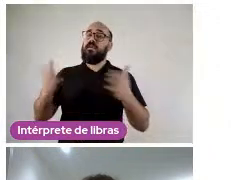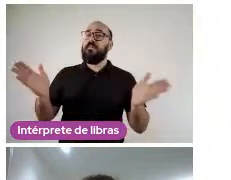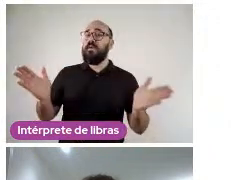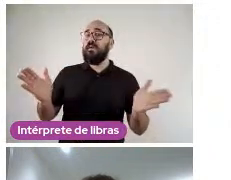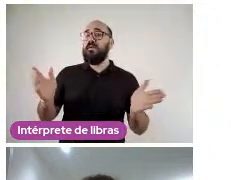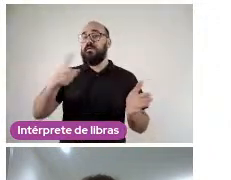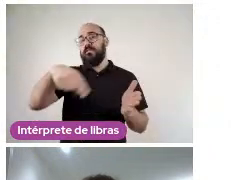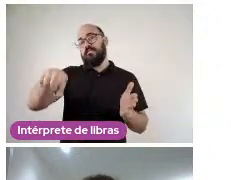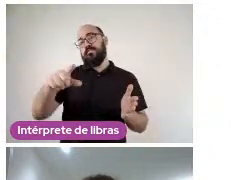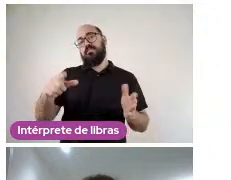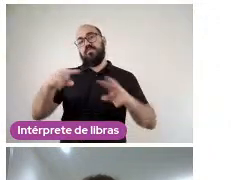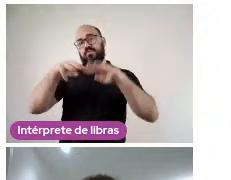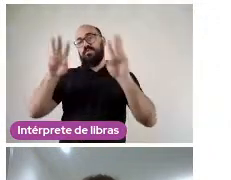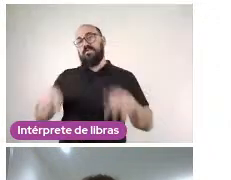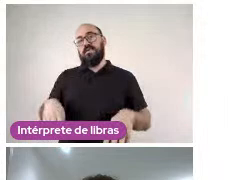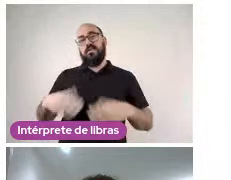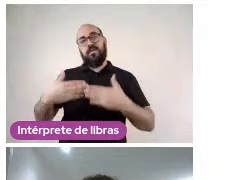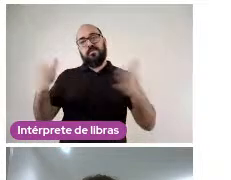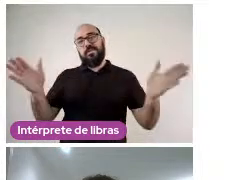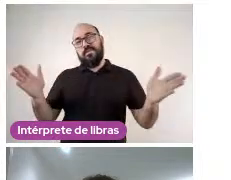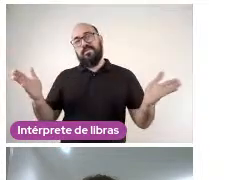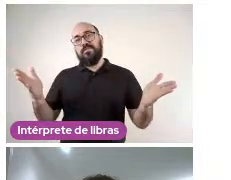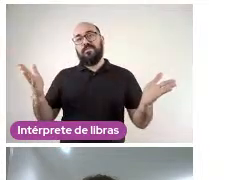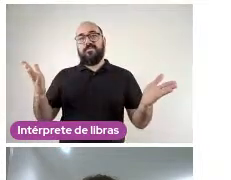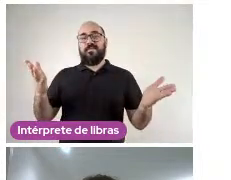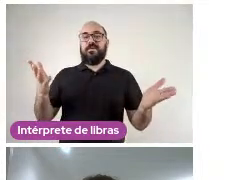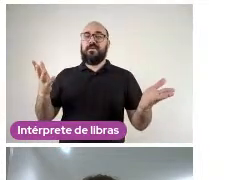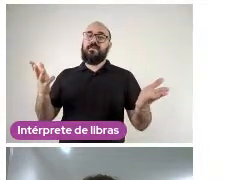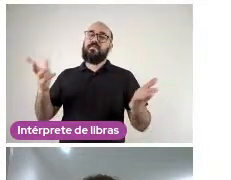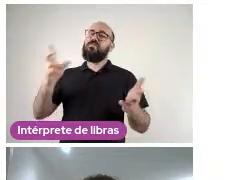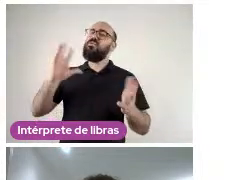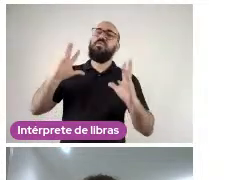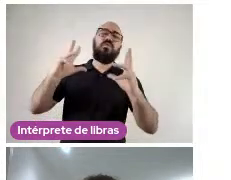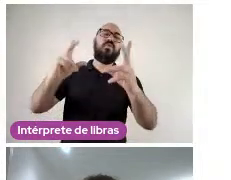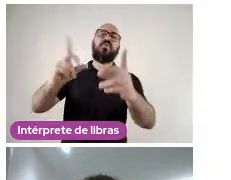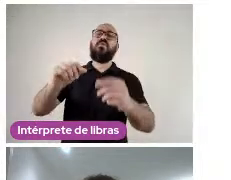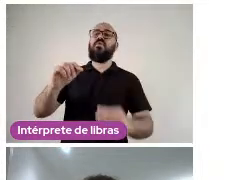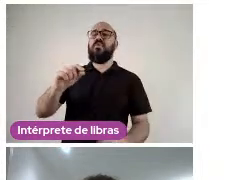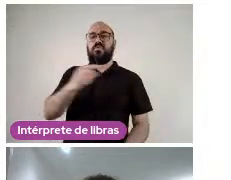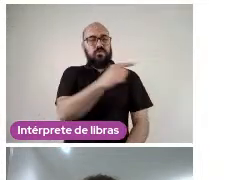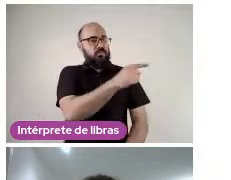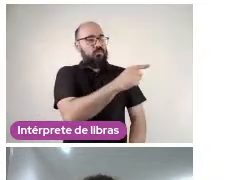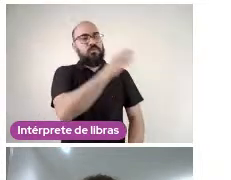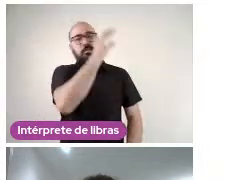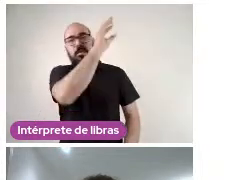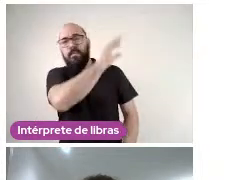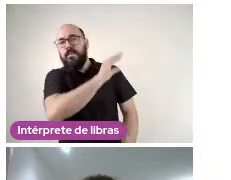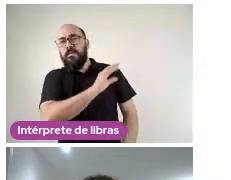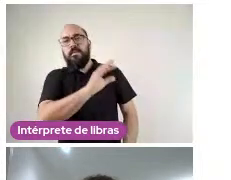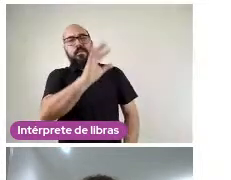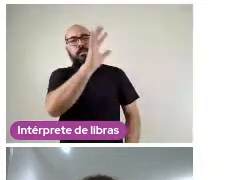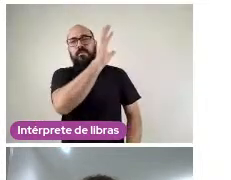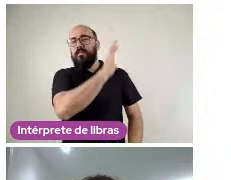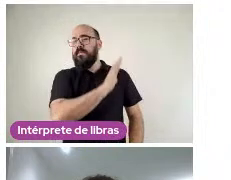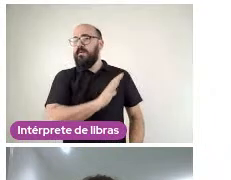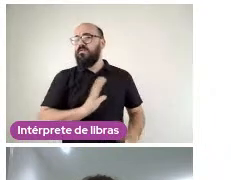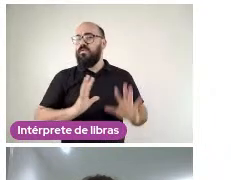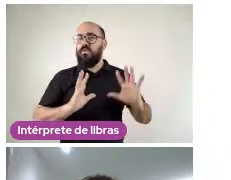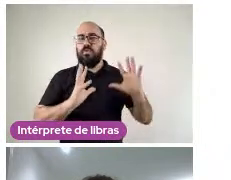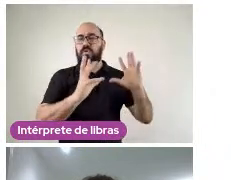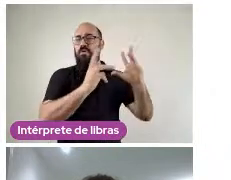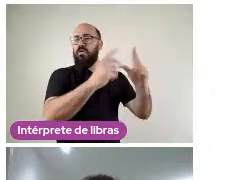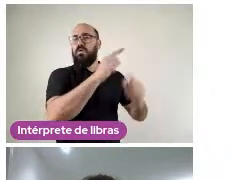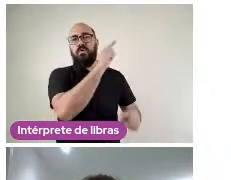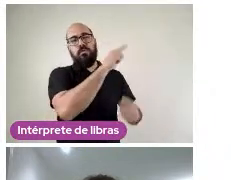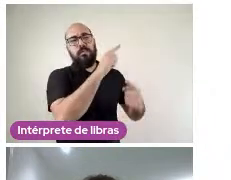casa para a gente, o Instituto Mar Urbano, Guardiões da Orla, a Faculdade de Oceanografia, Biocenas, Núcleo de Extensão e todas as